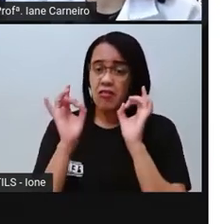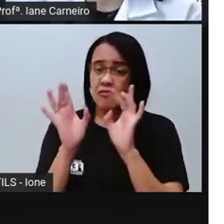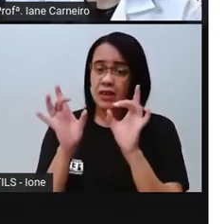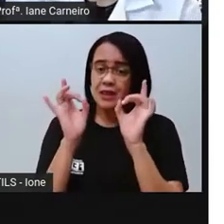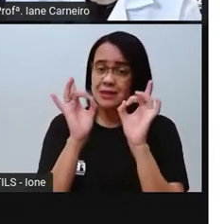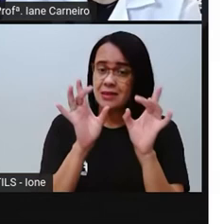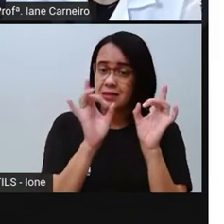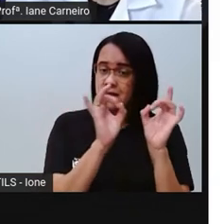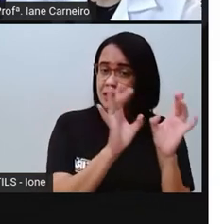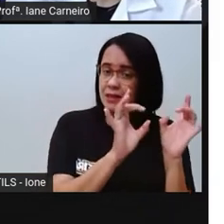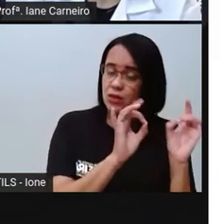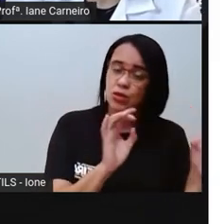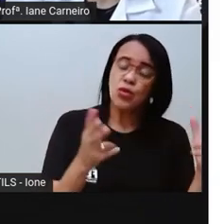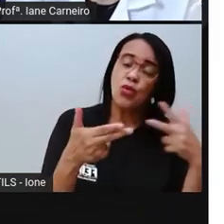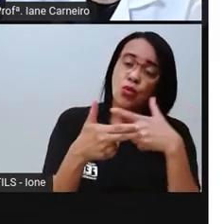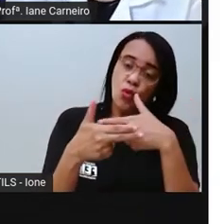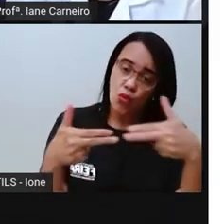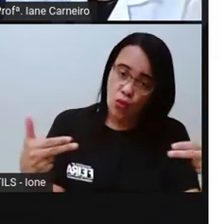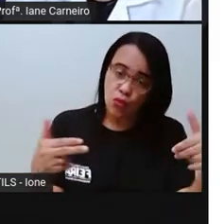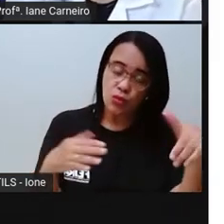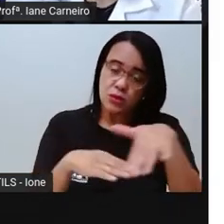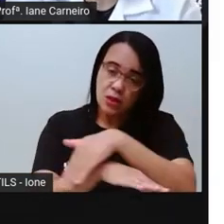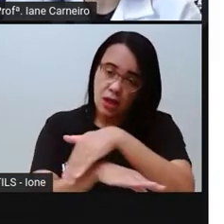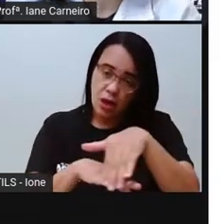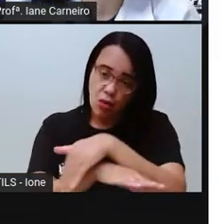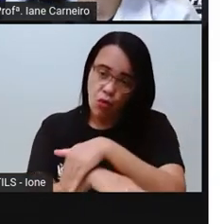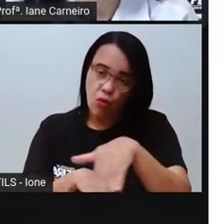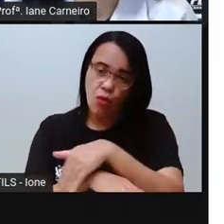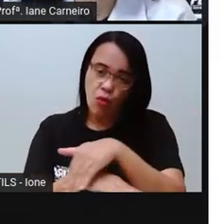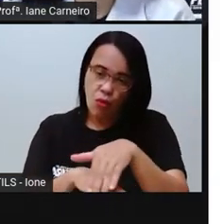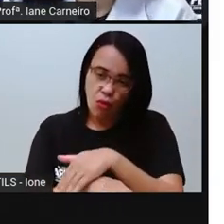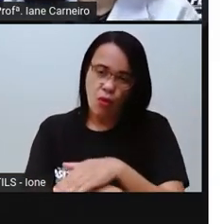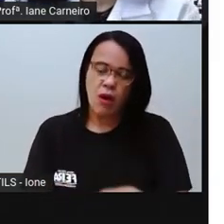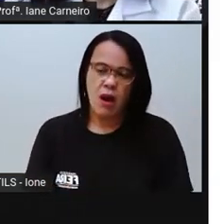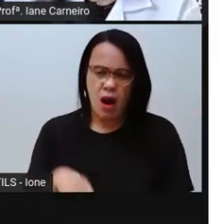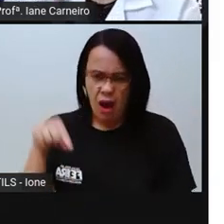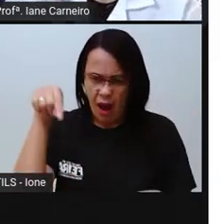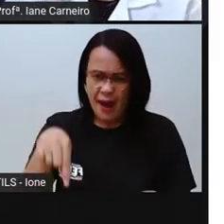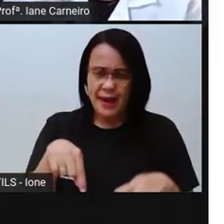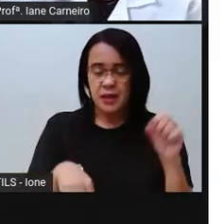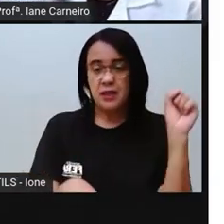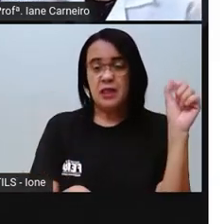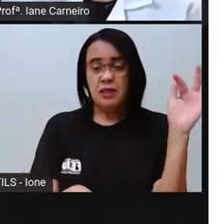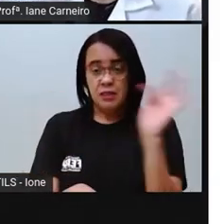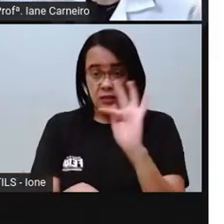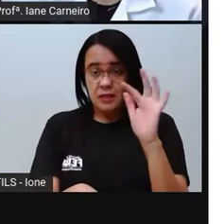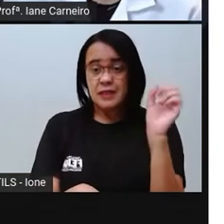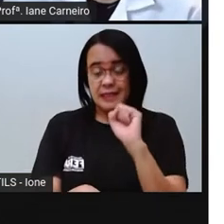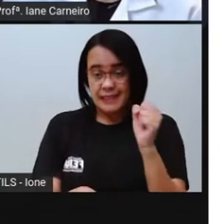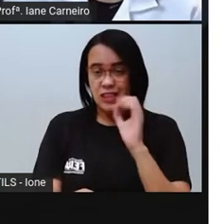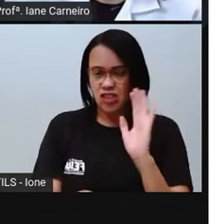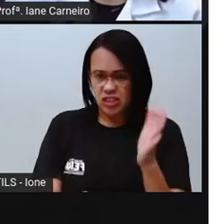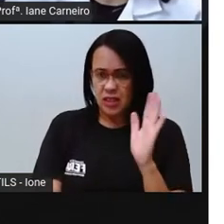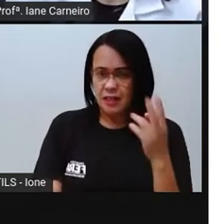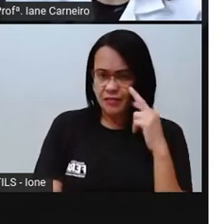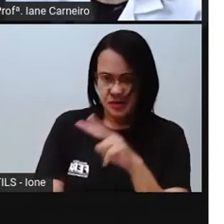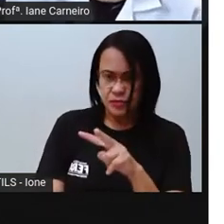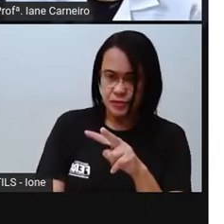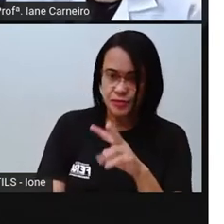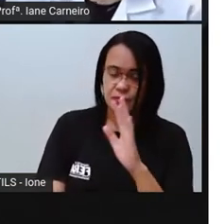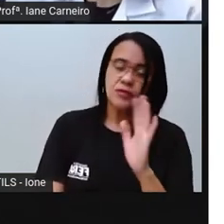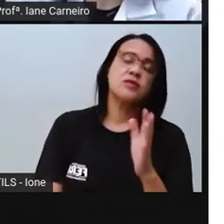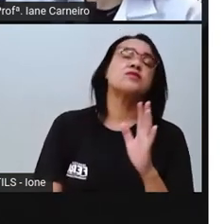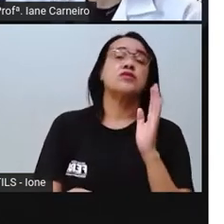vendendo coisas no trânsito. E vocês já viram essa cena aqui em nossa cidade? Né? Infelizmente tem sido bem comum a